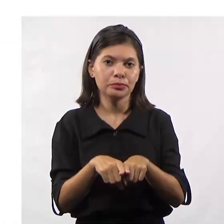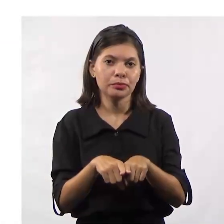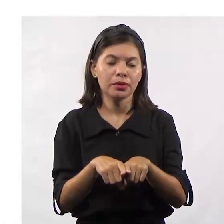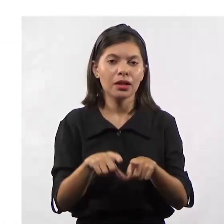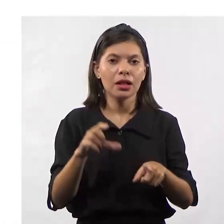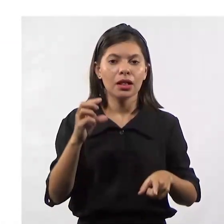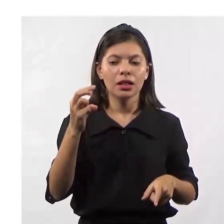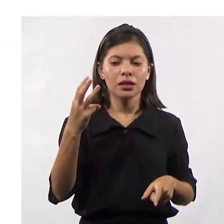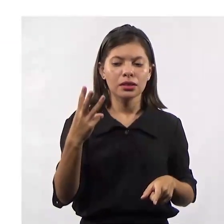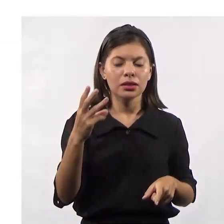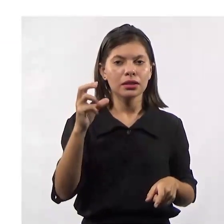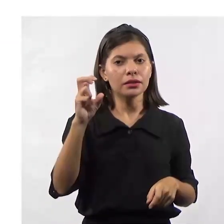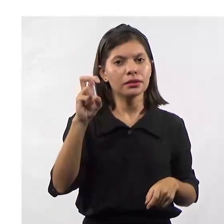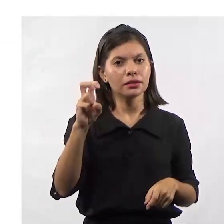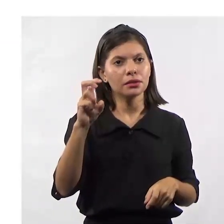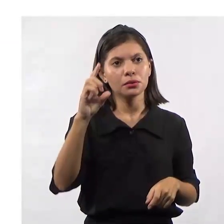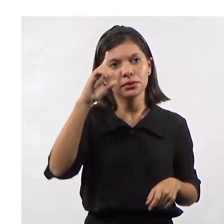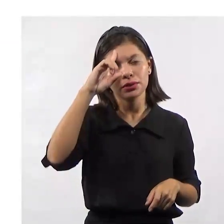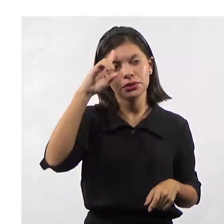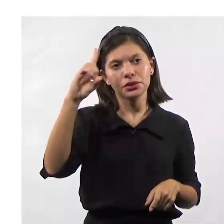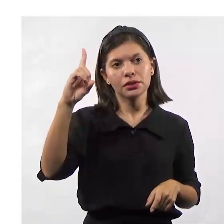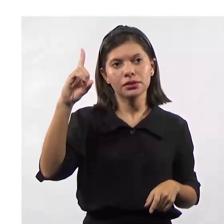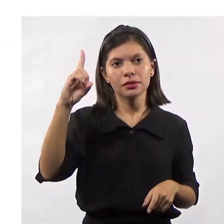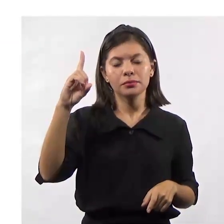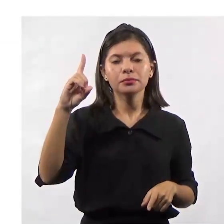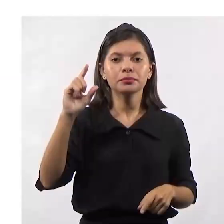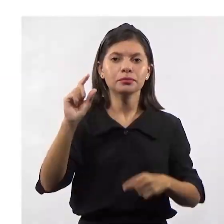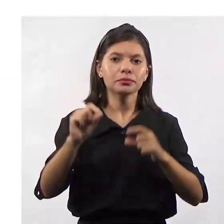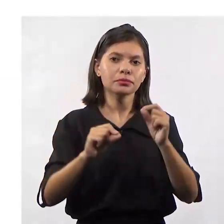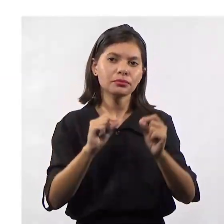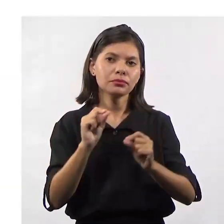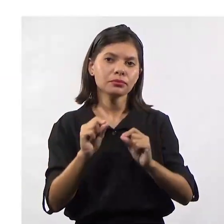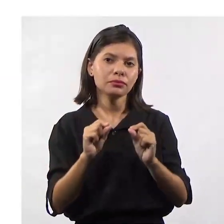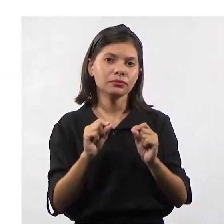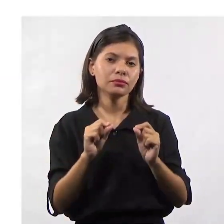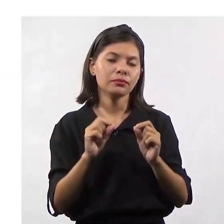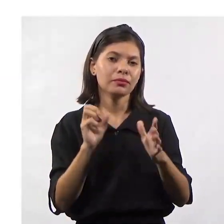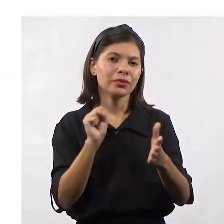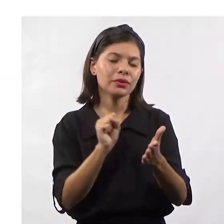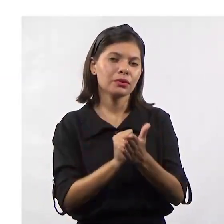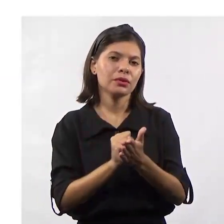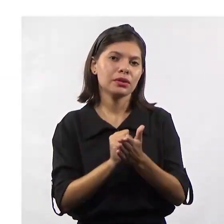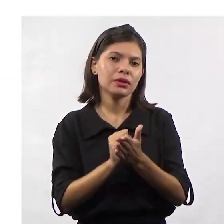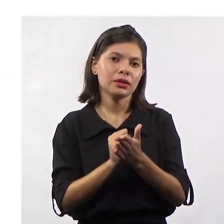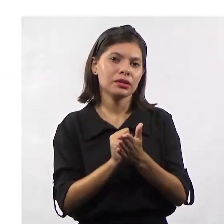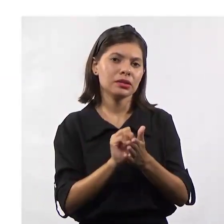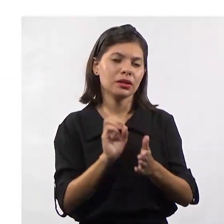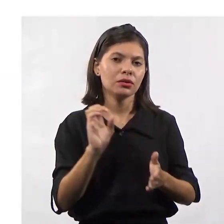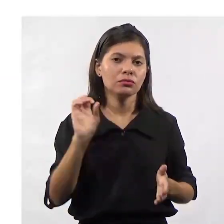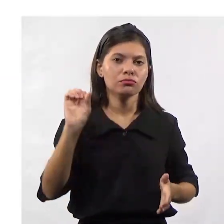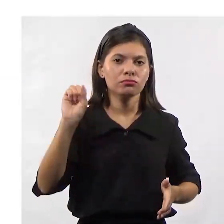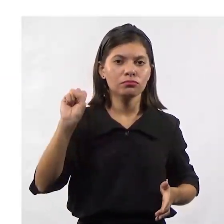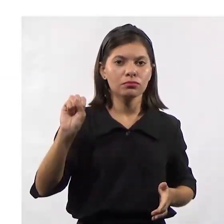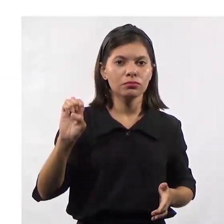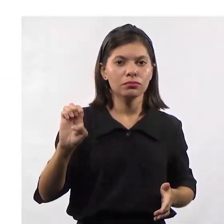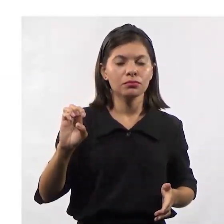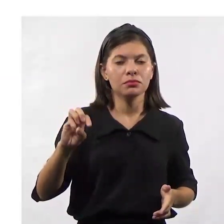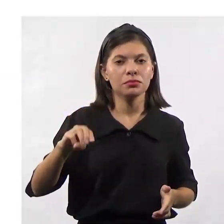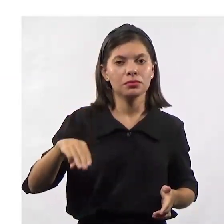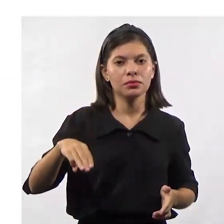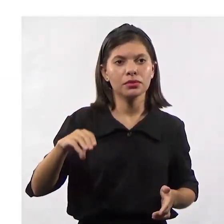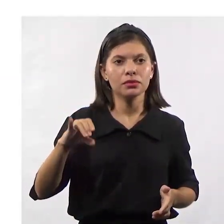gente? Quando o regime de execução for de contratação semi-integrada e também nas hipóteses